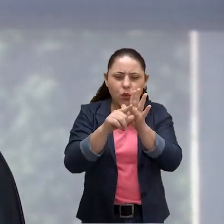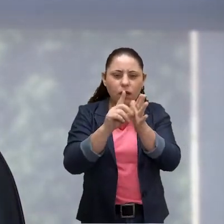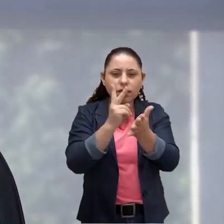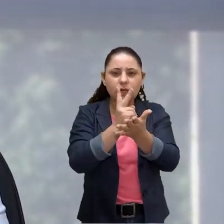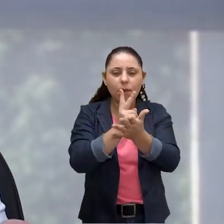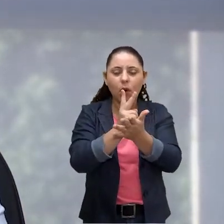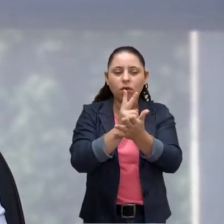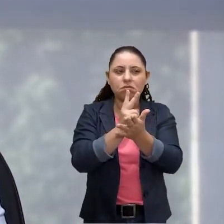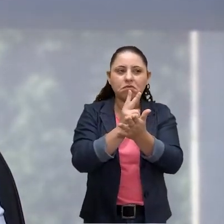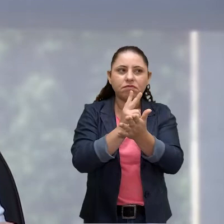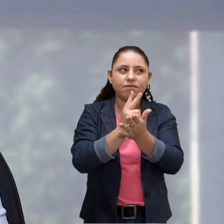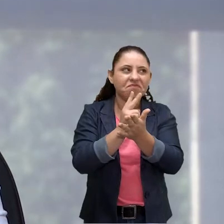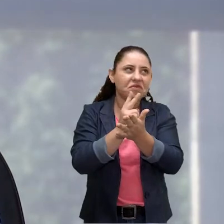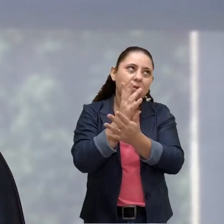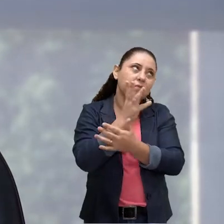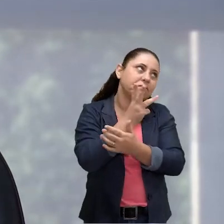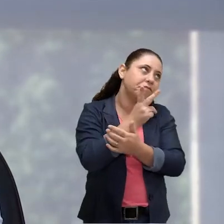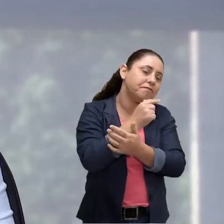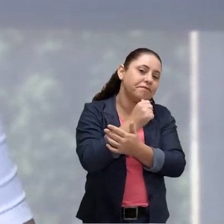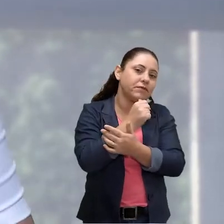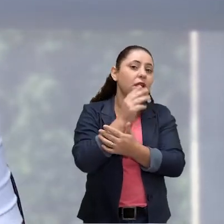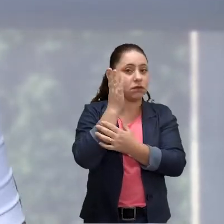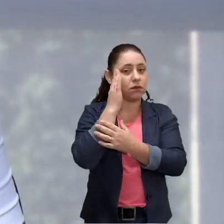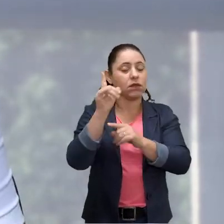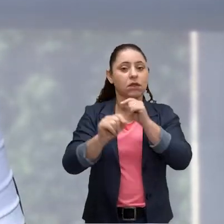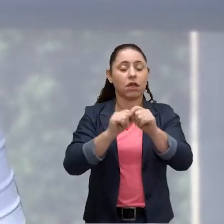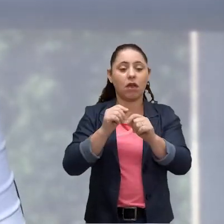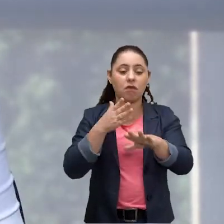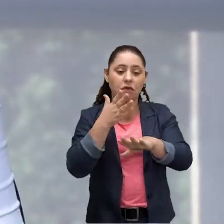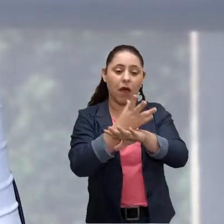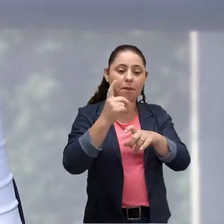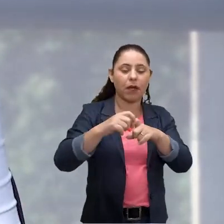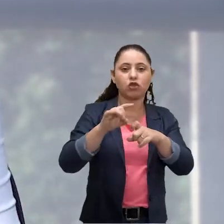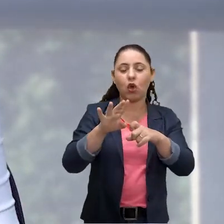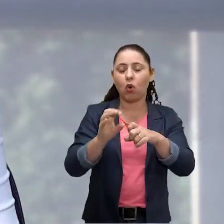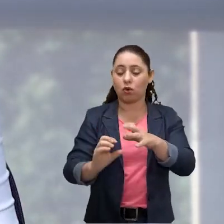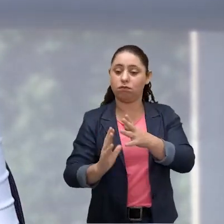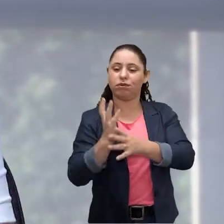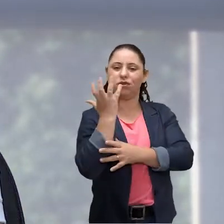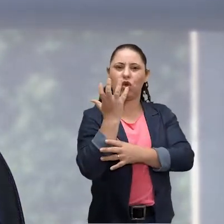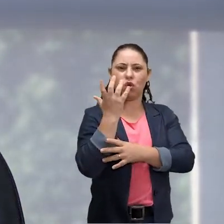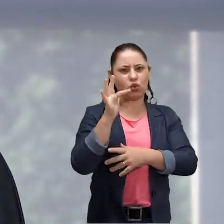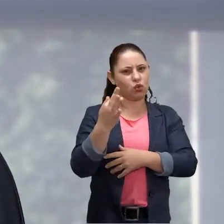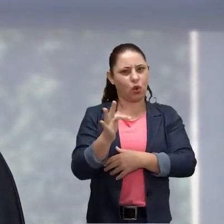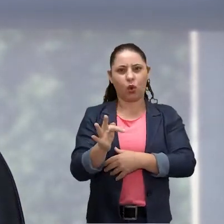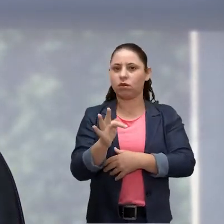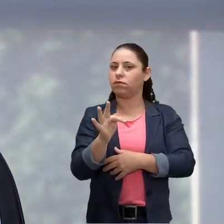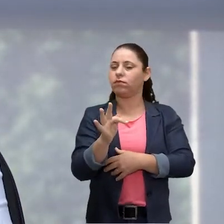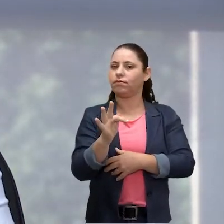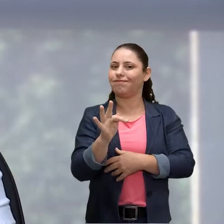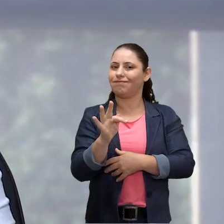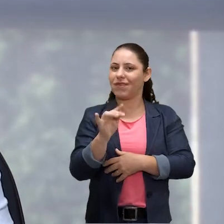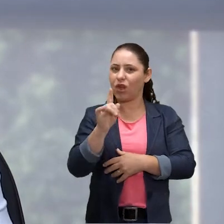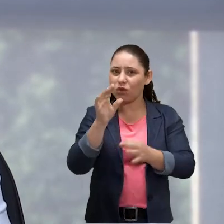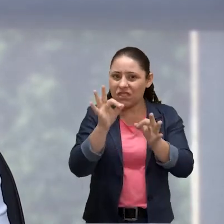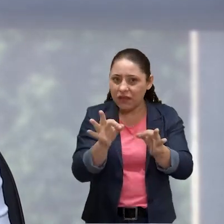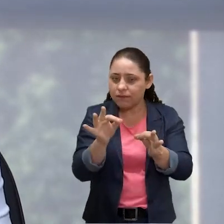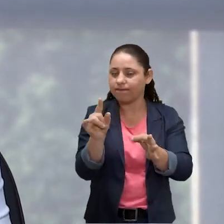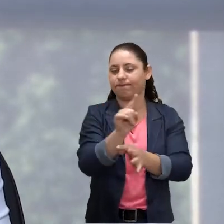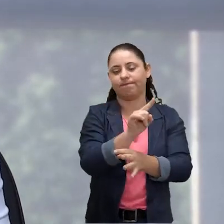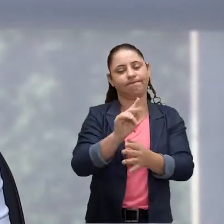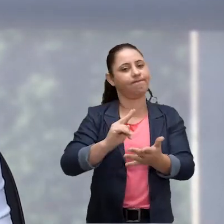de rotina ou tem adiado? Fique sabendo que ir ao médico somente quando aparece algum tipo de dor não é o